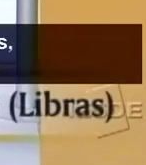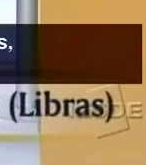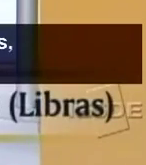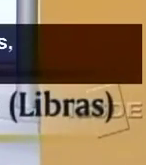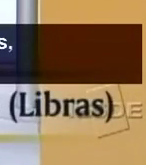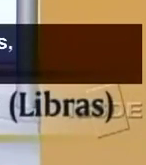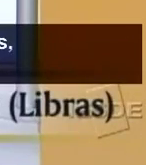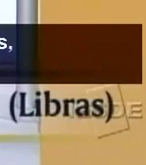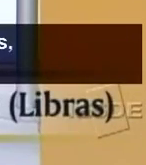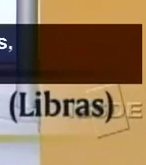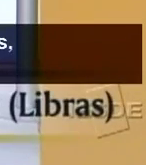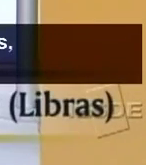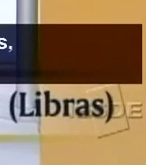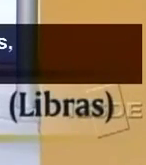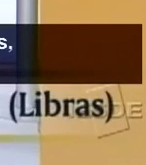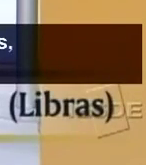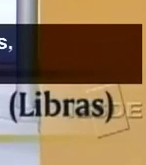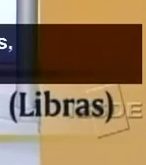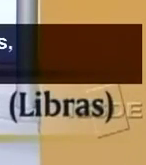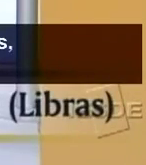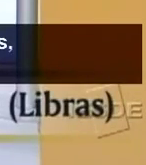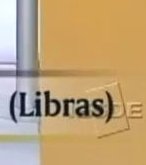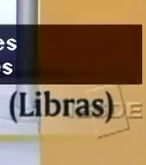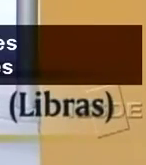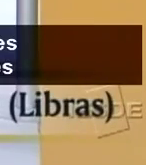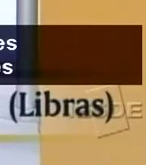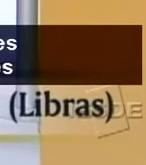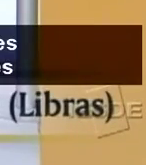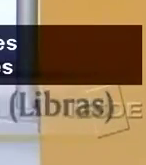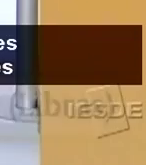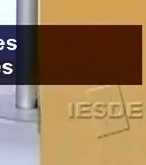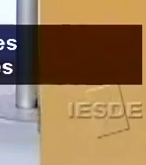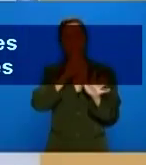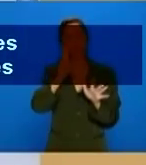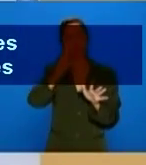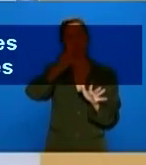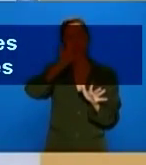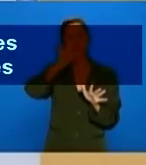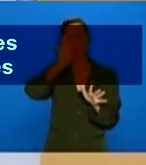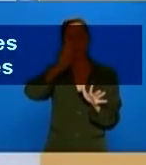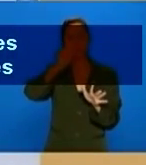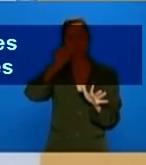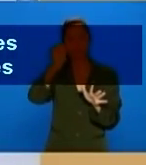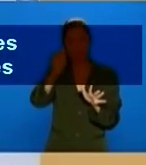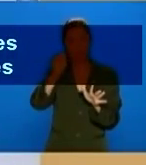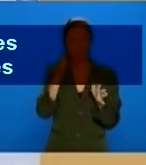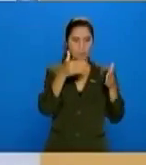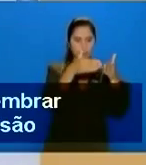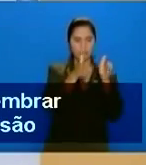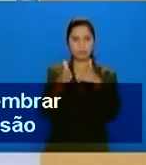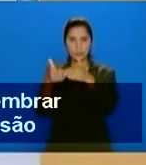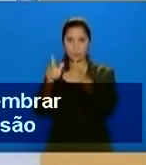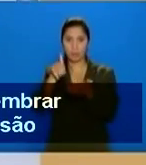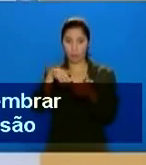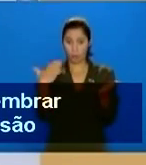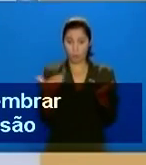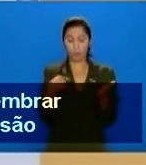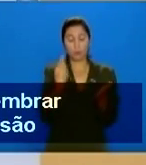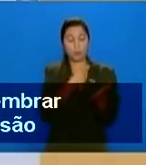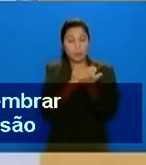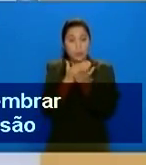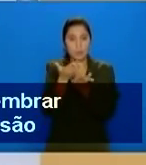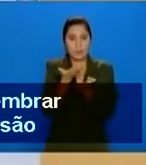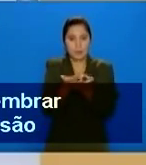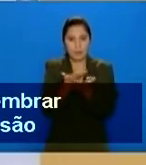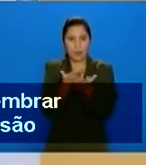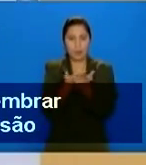Brasil, Língua Brasileira de Sinais, conhecida como Libras. Então, esses 2 enfoques que seriam interessantes para a gente começar a